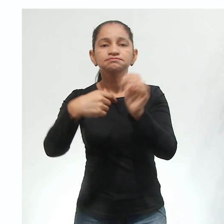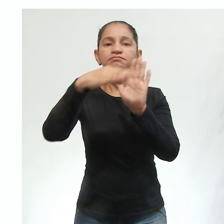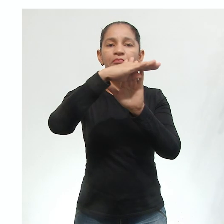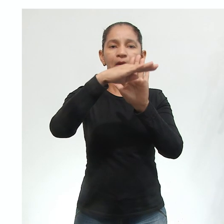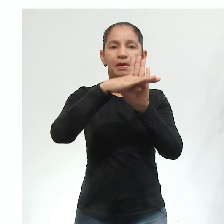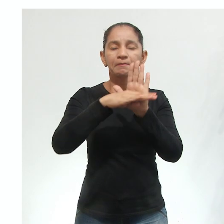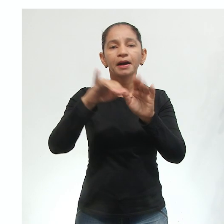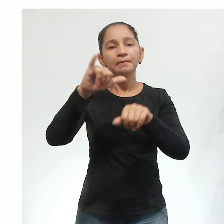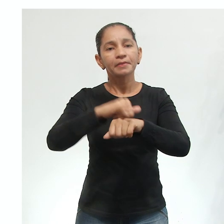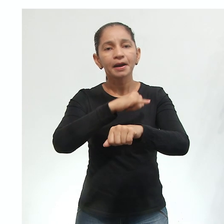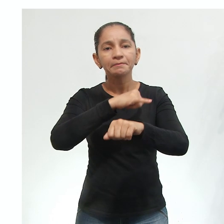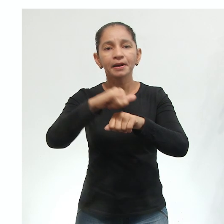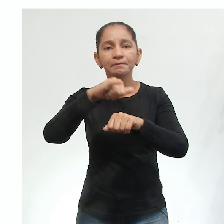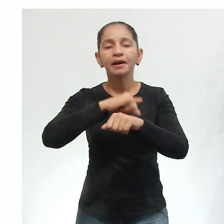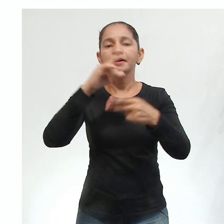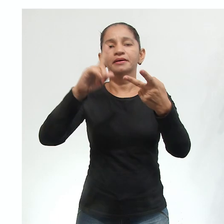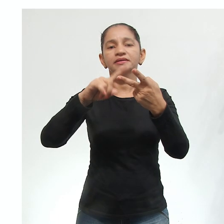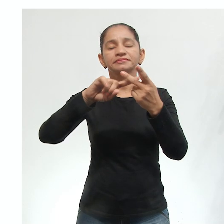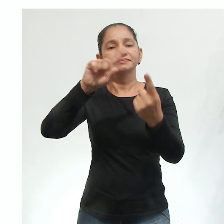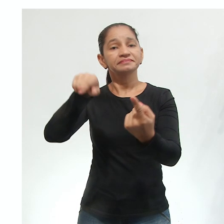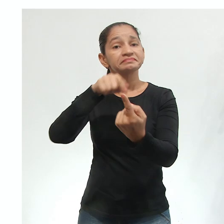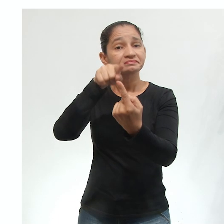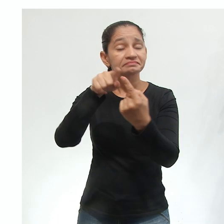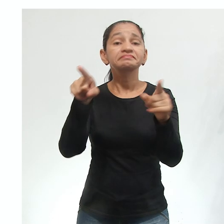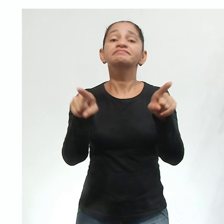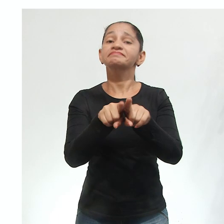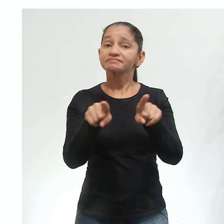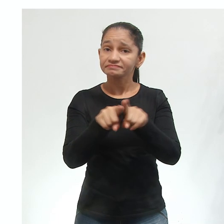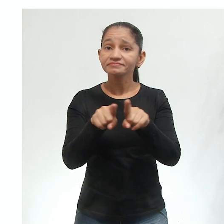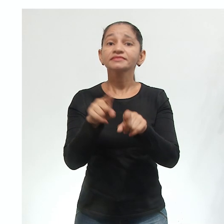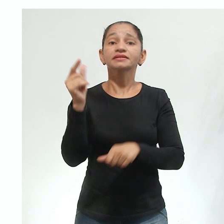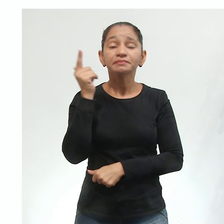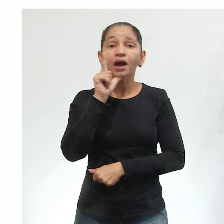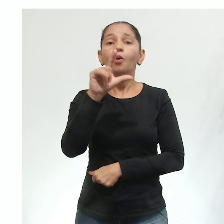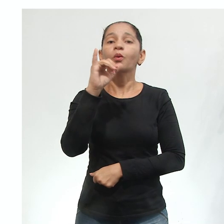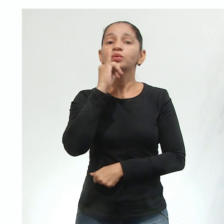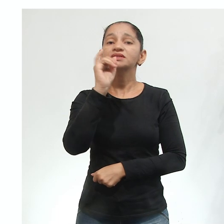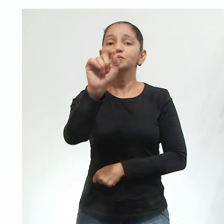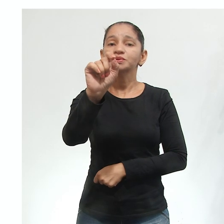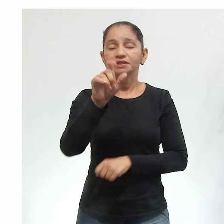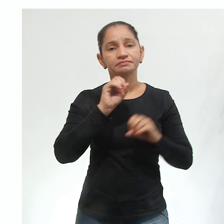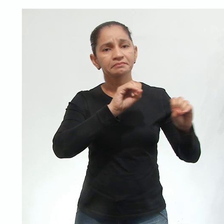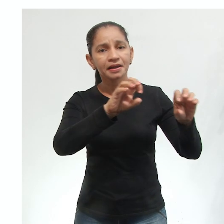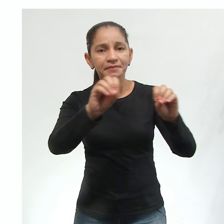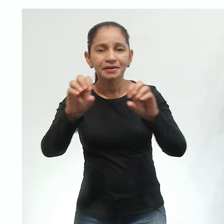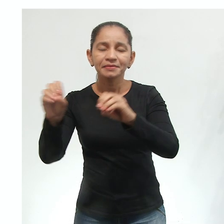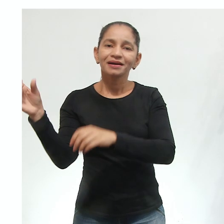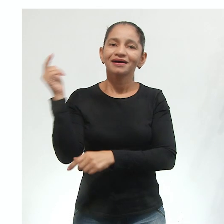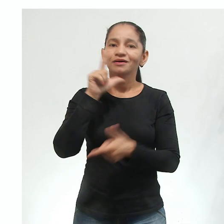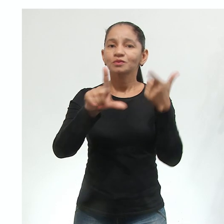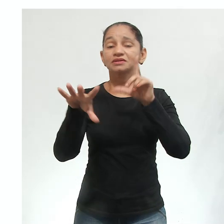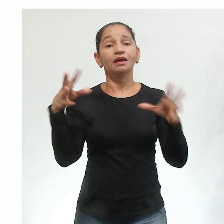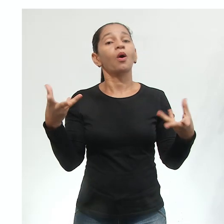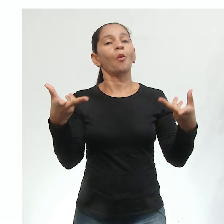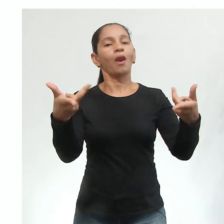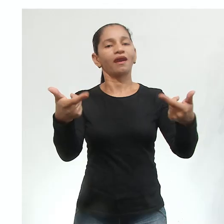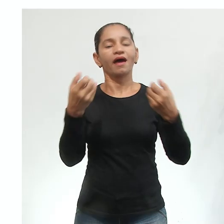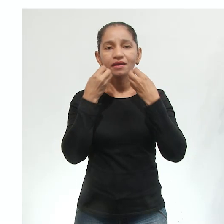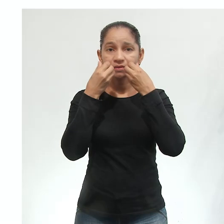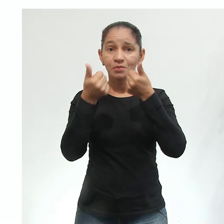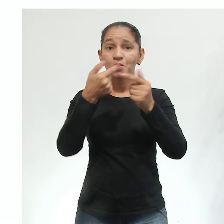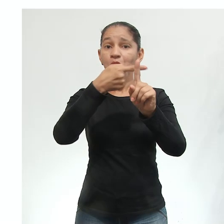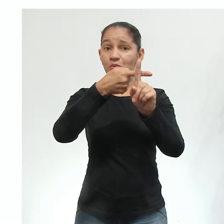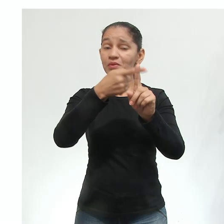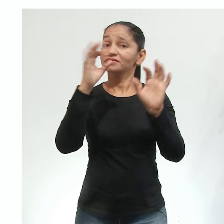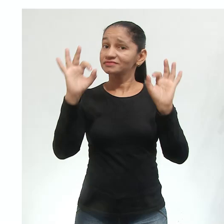práticas pedagógicas com os objetivos da BNCC, para promover uma educação relevante e de qualidade.